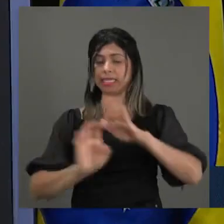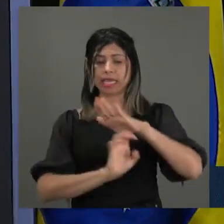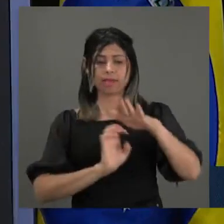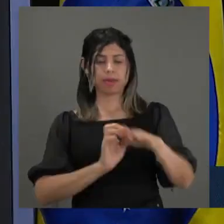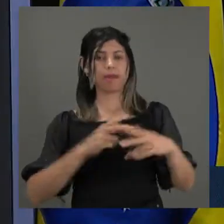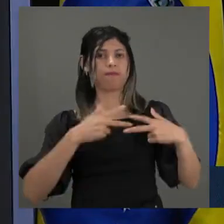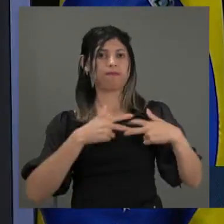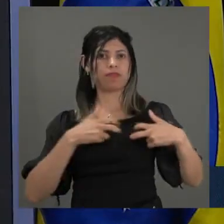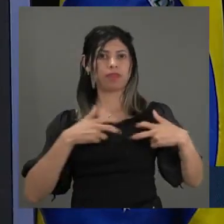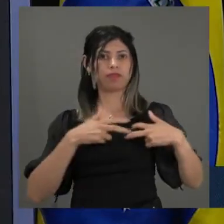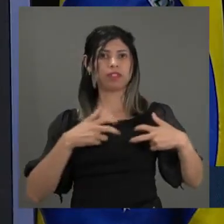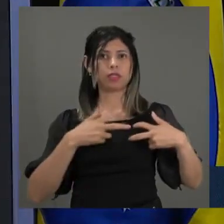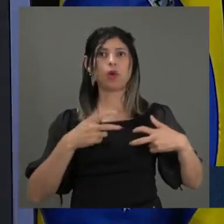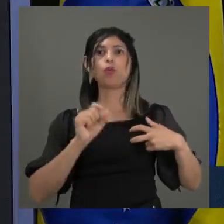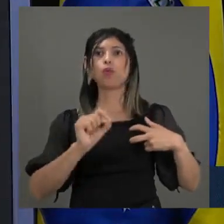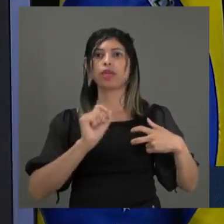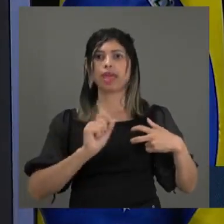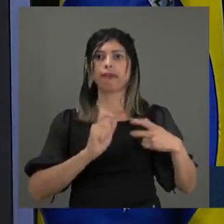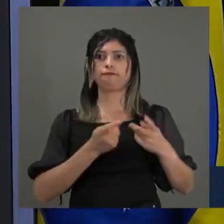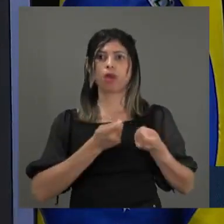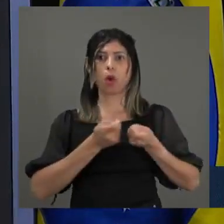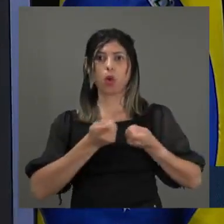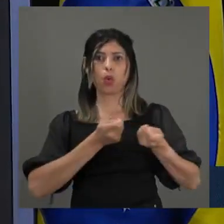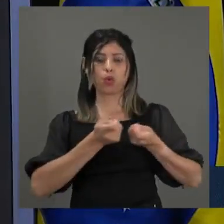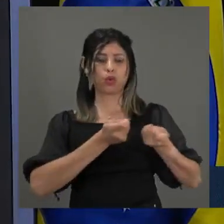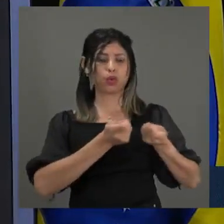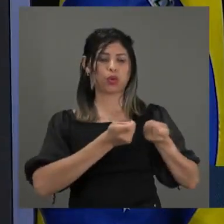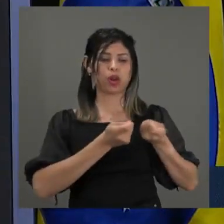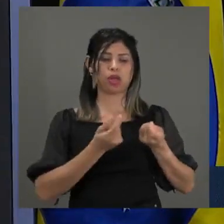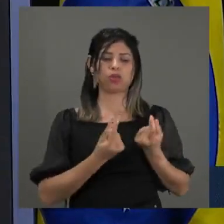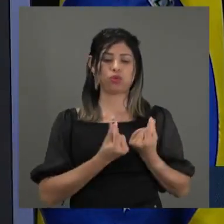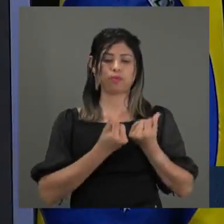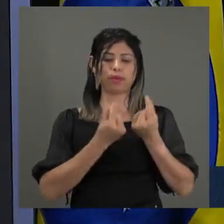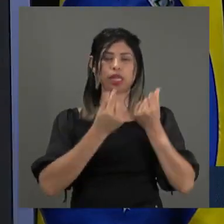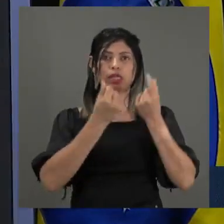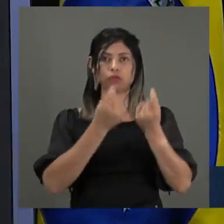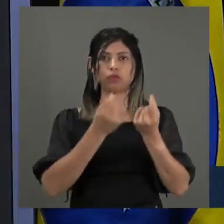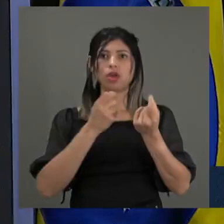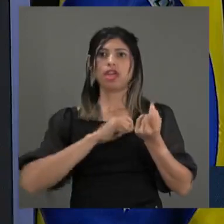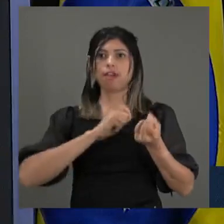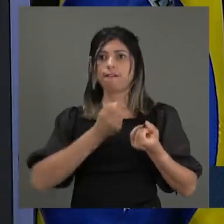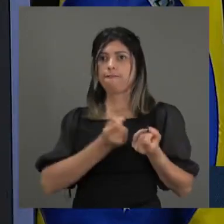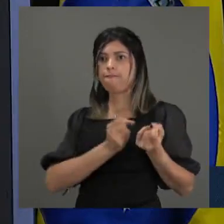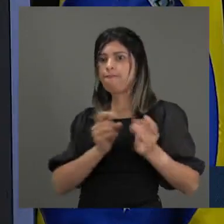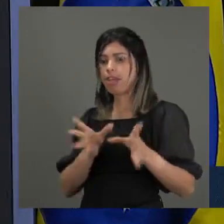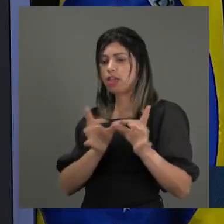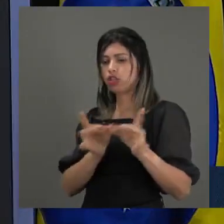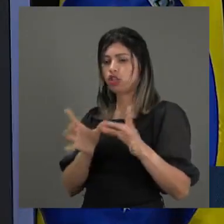vender a $15 a uma parca, a um consumo pouco, do que